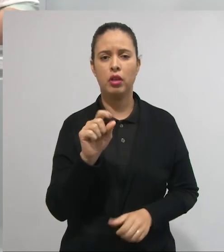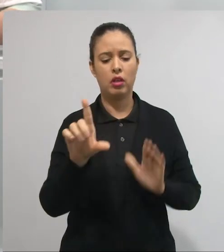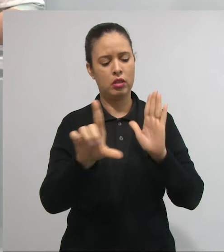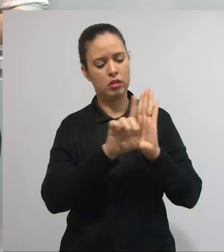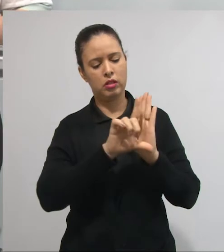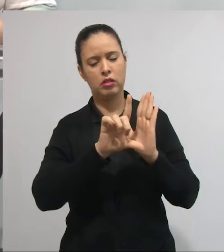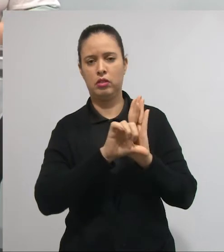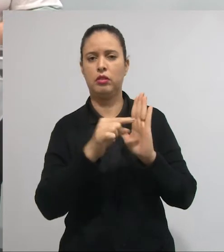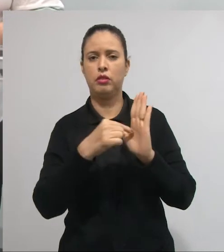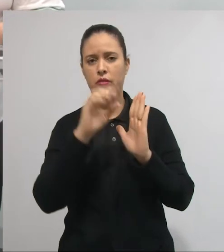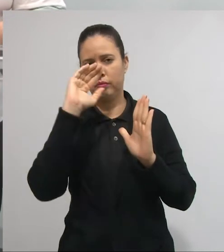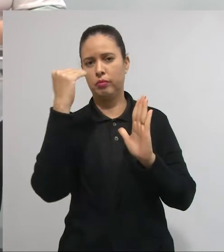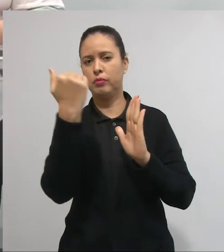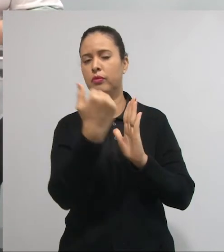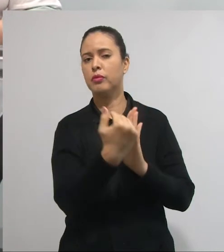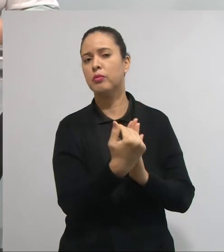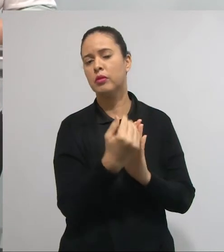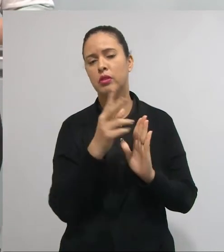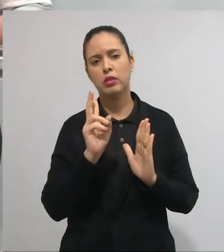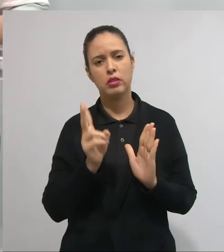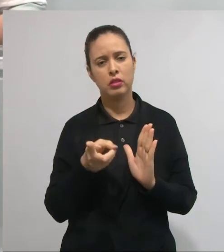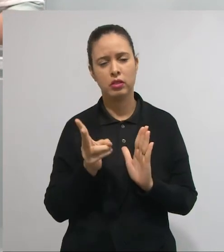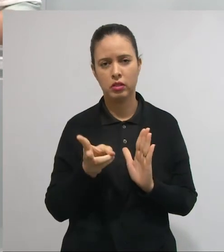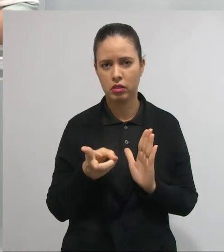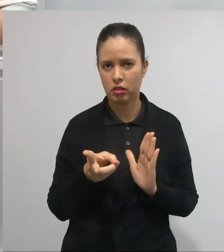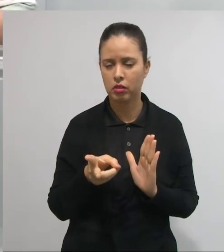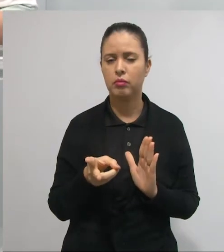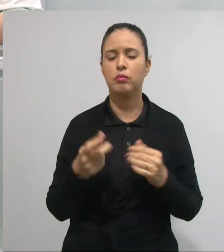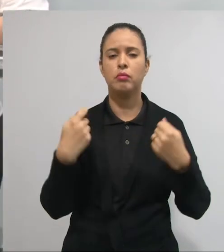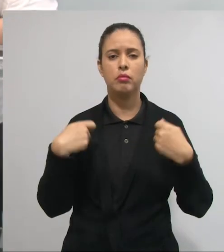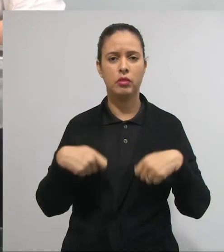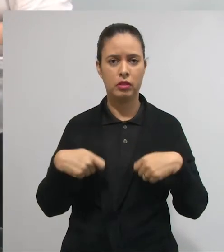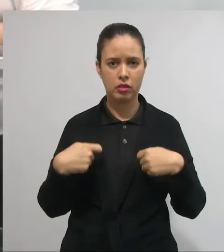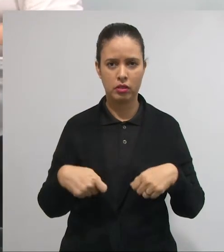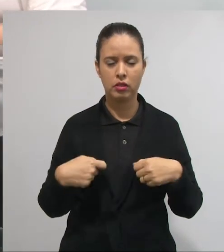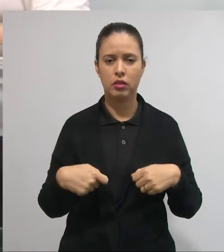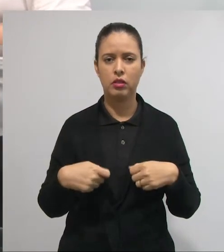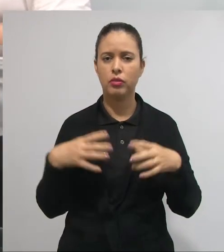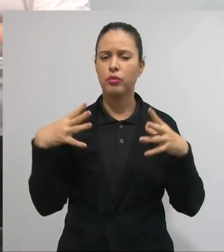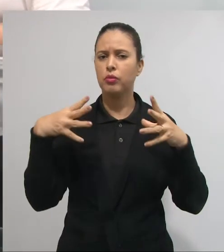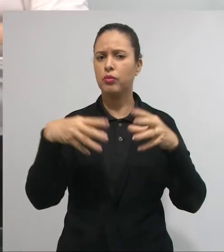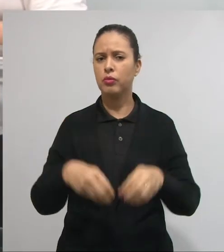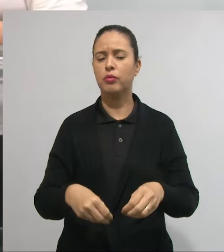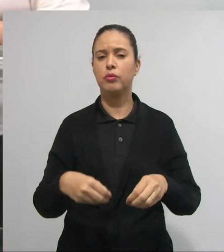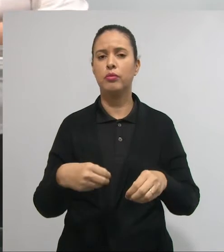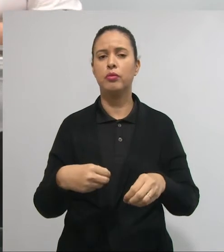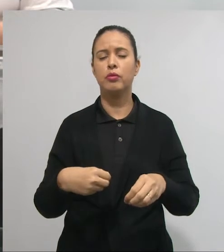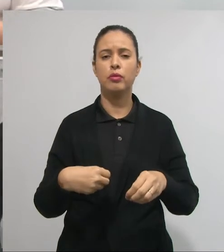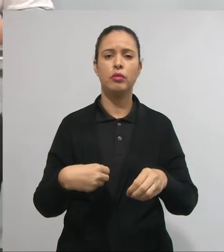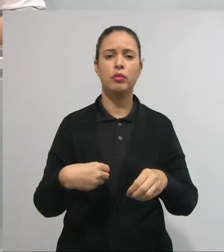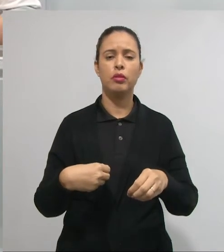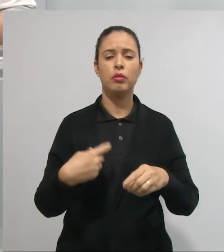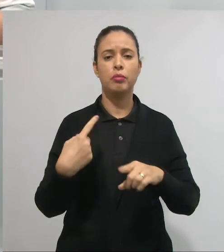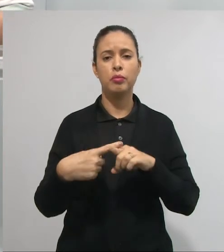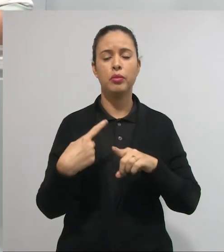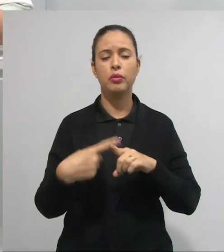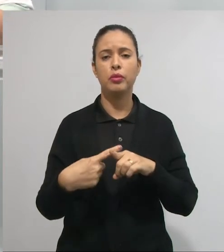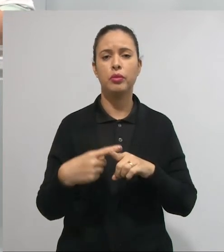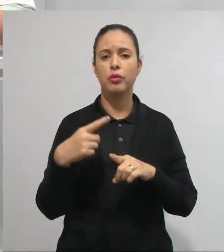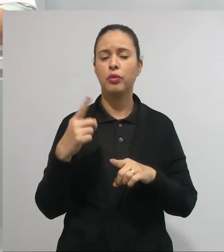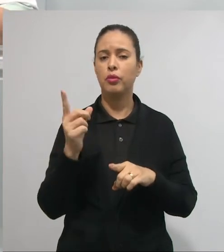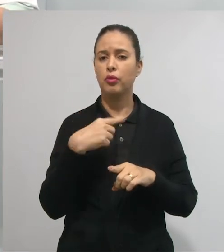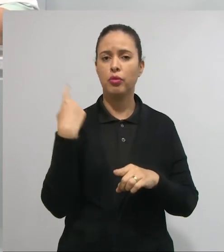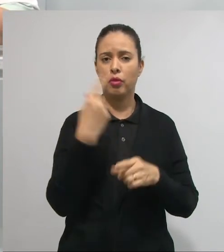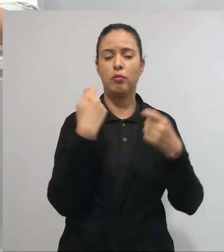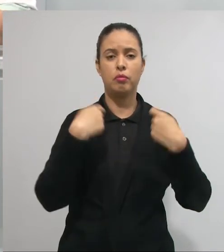lei, né? E deve ser levado em conta isso tudo, pois todos devem zelar pela